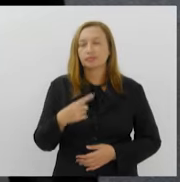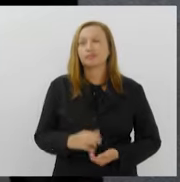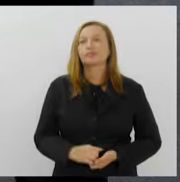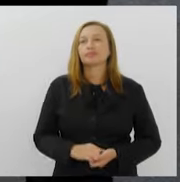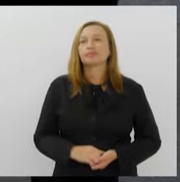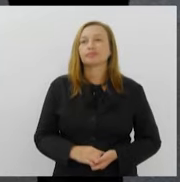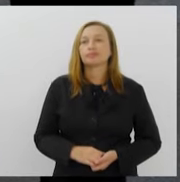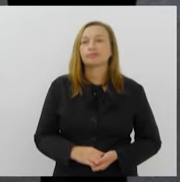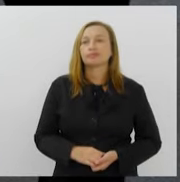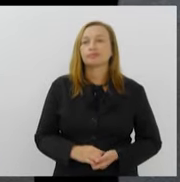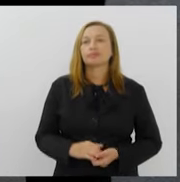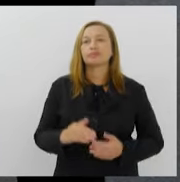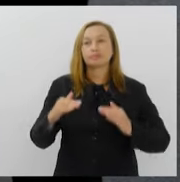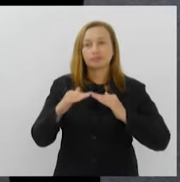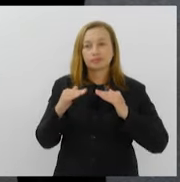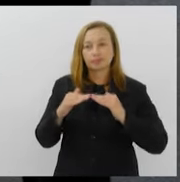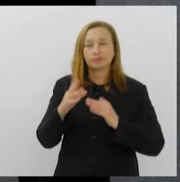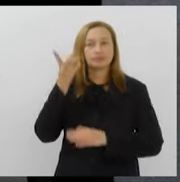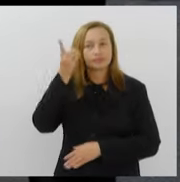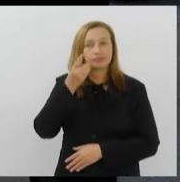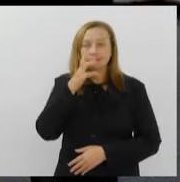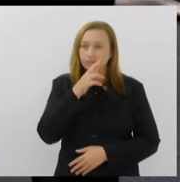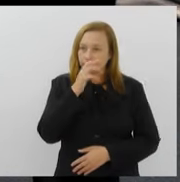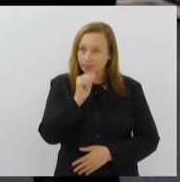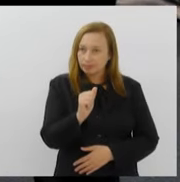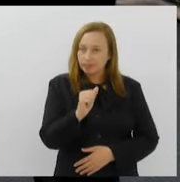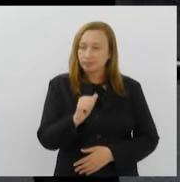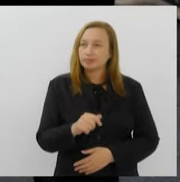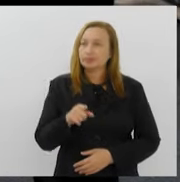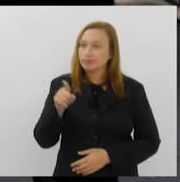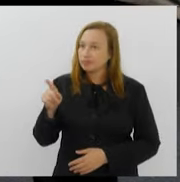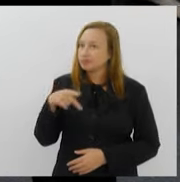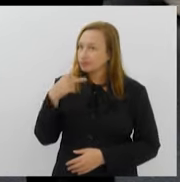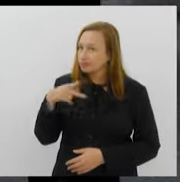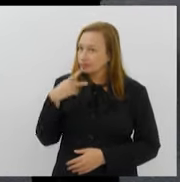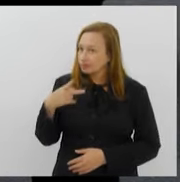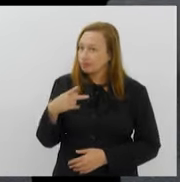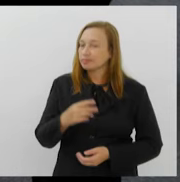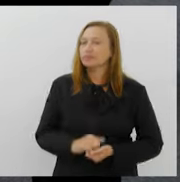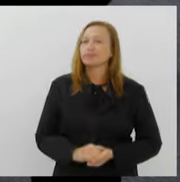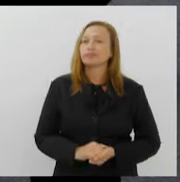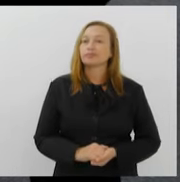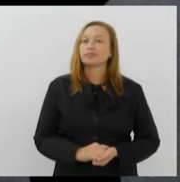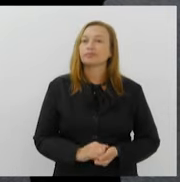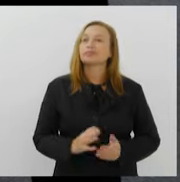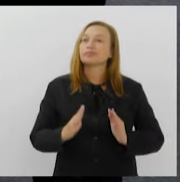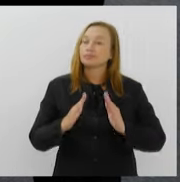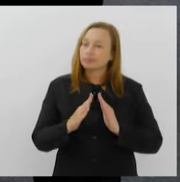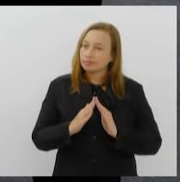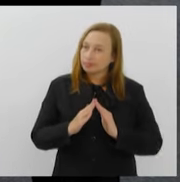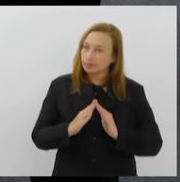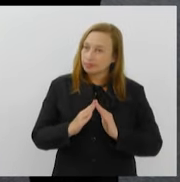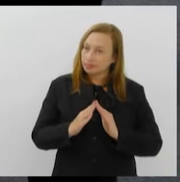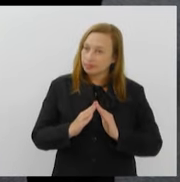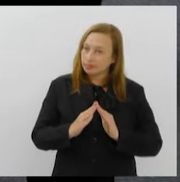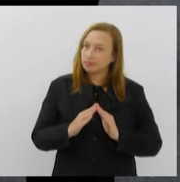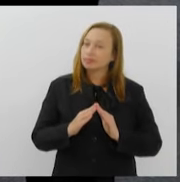razão ao deputado Rodrigo Amorim quando ele fala que essa casa tem